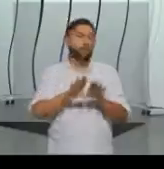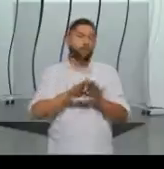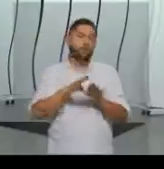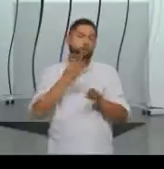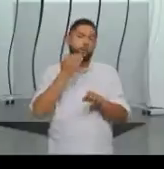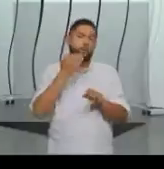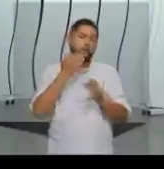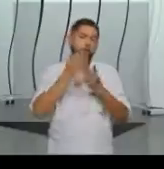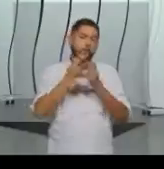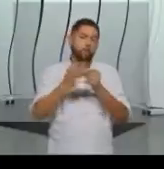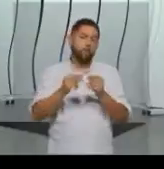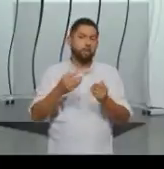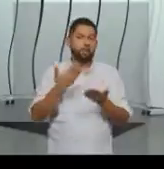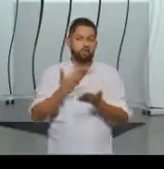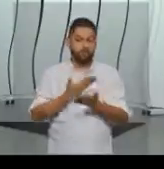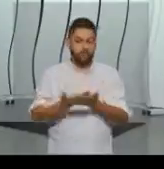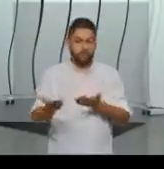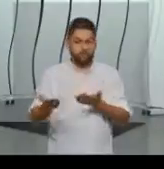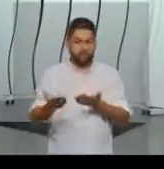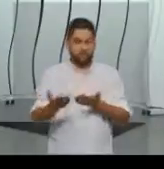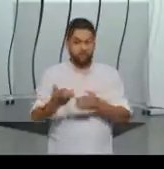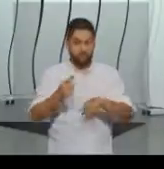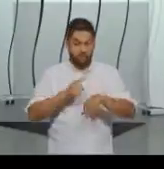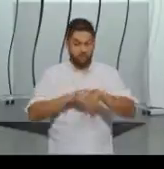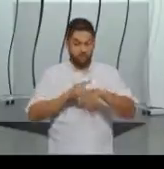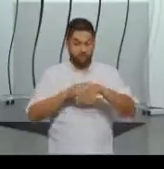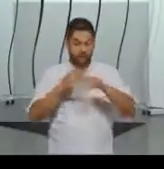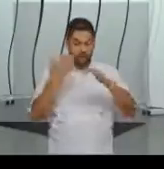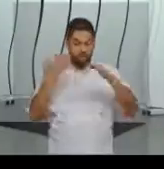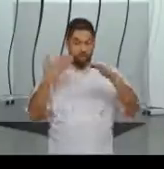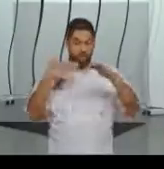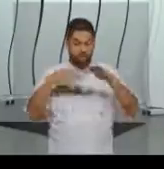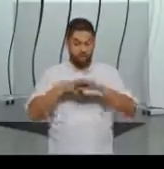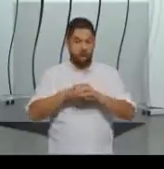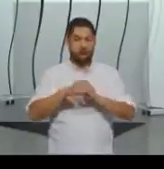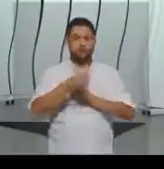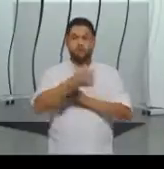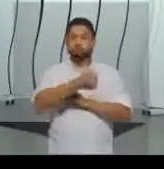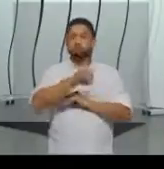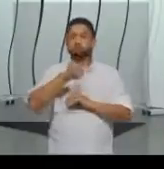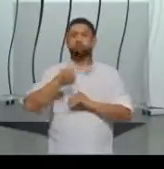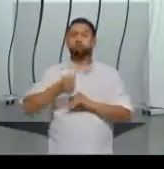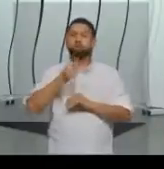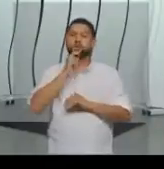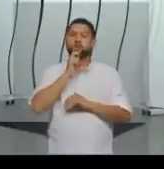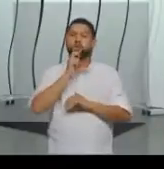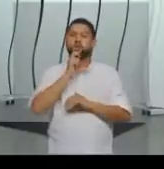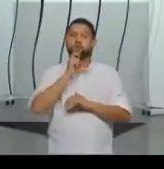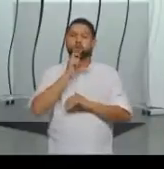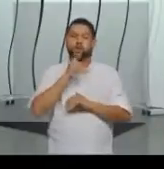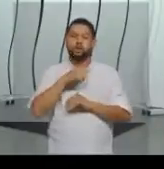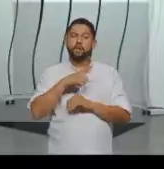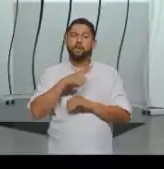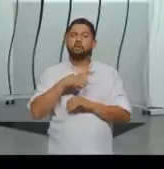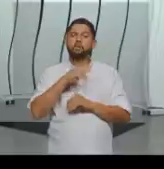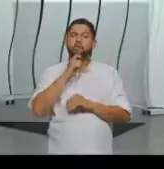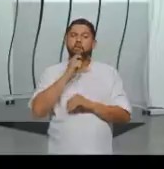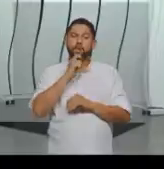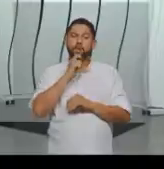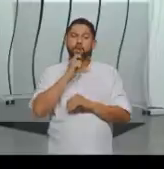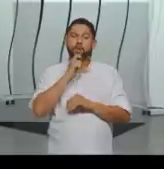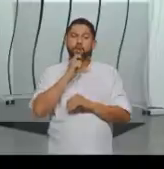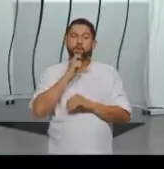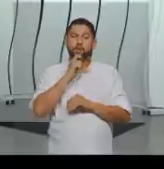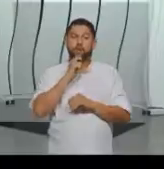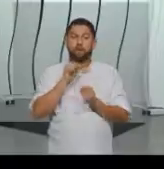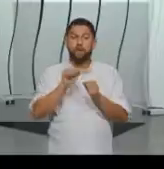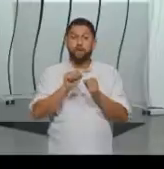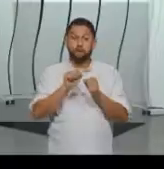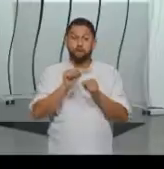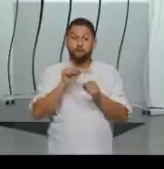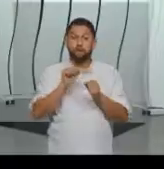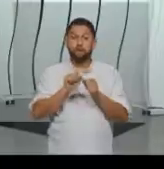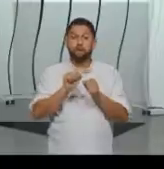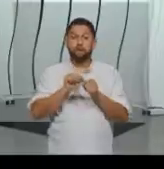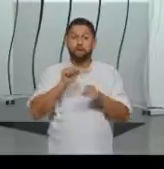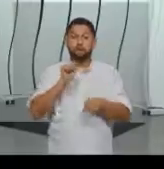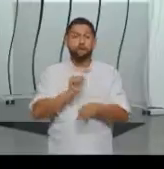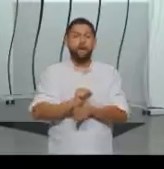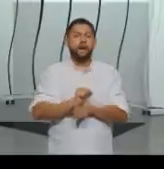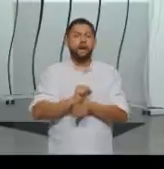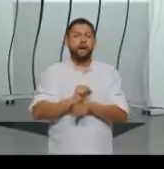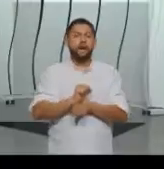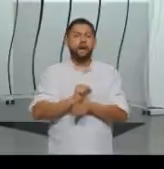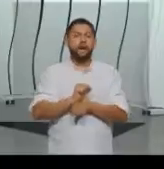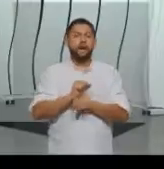alimentos. Então, quando eu coloco na geladeira, quando eu resfrio esses alimentos, eu estou o quê? Inibindo a reação, eu